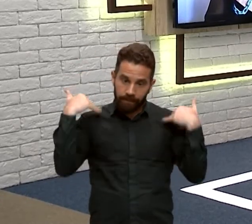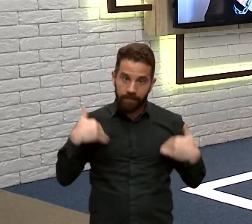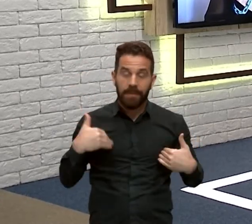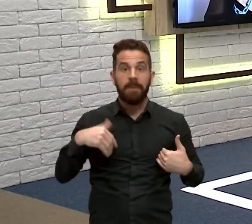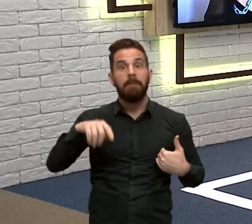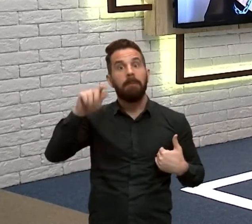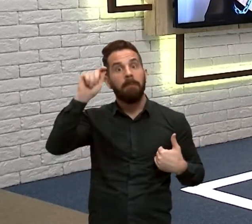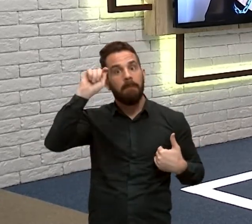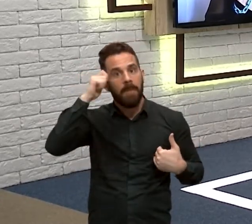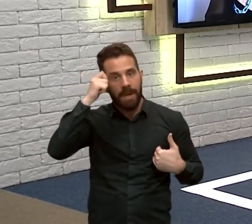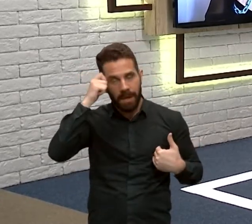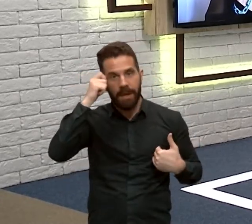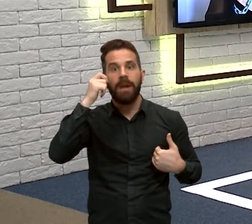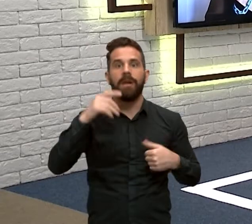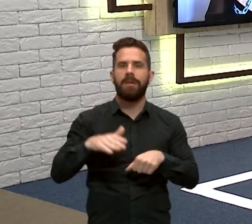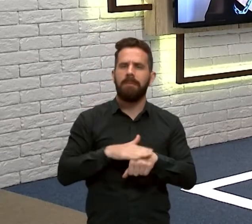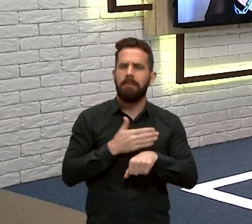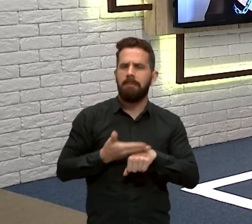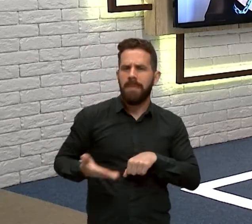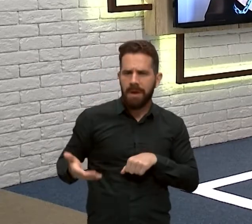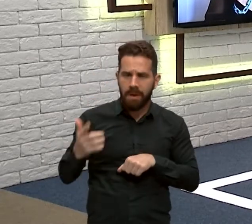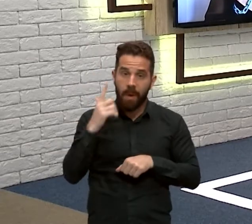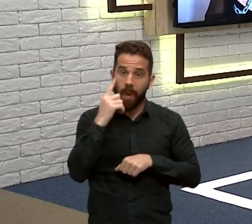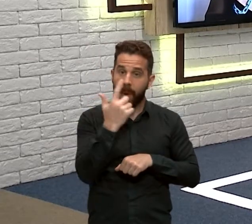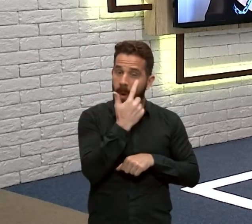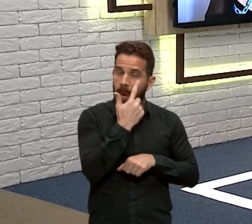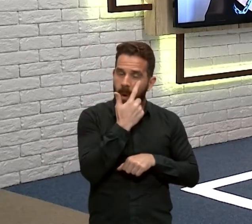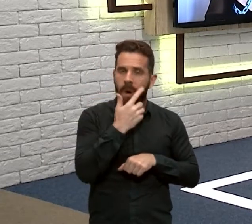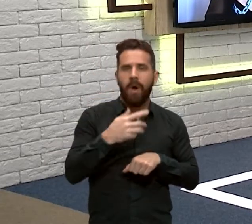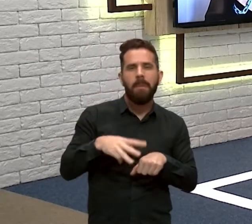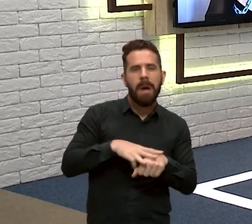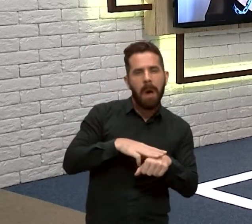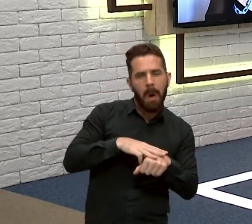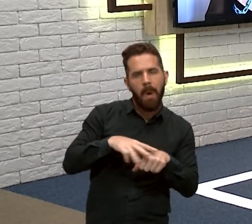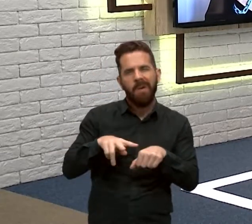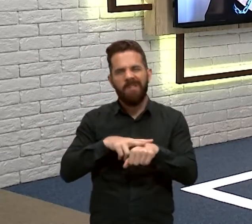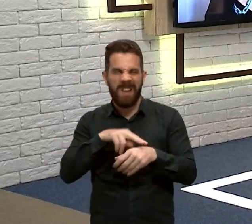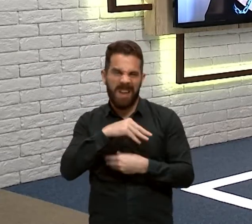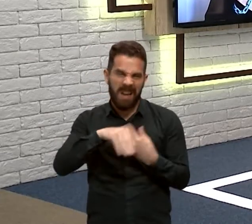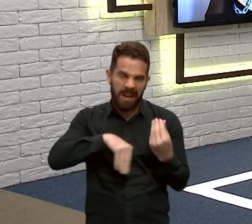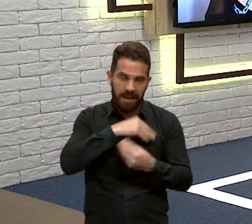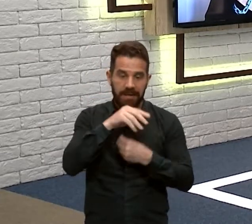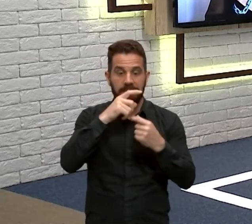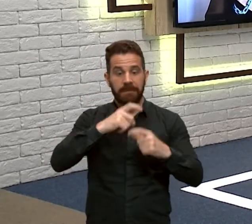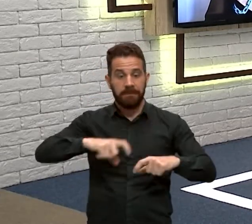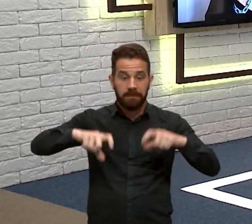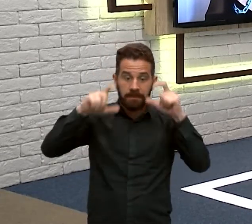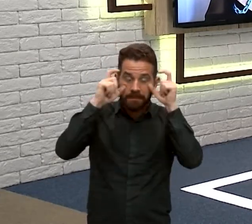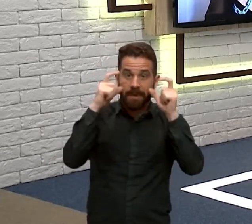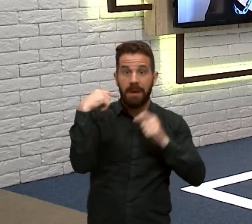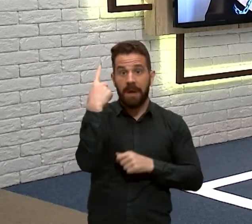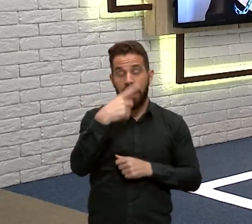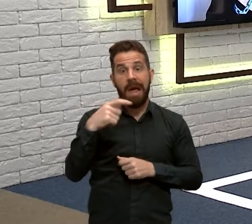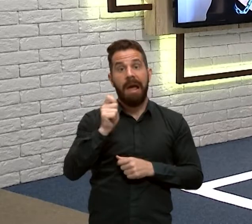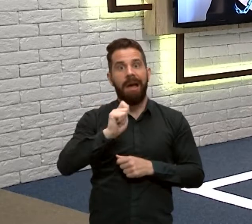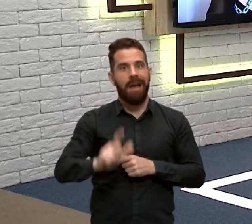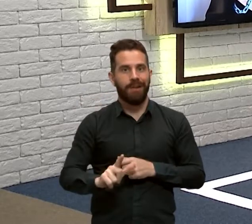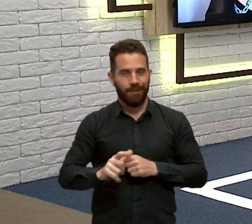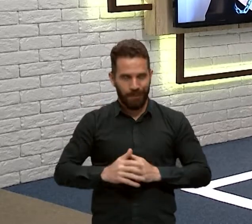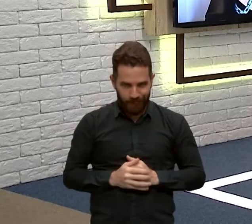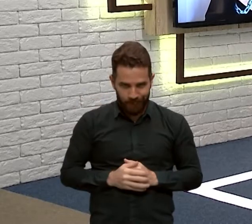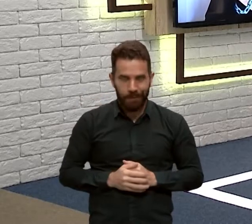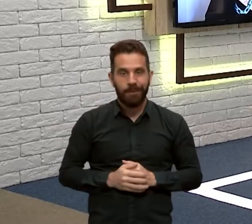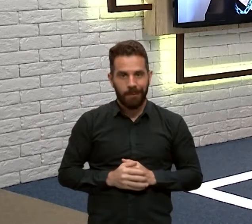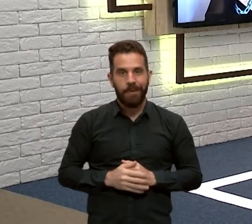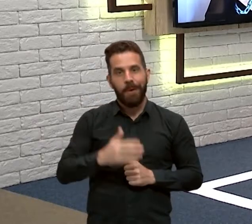longos, olhos castanhos esverdeados, e ela usa um óculos com aros azuis. Olá, muito obrigada pela sua